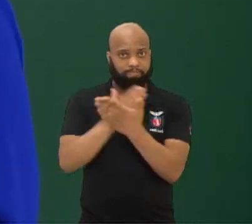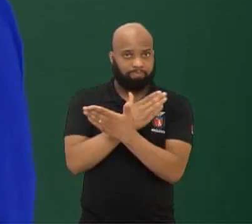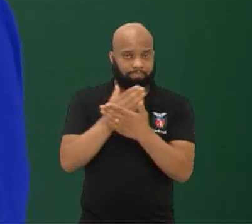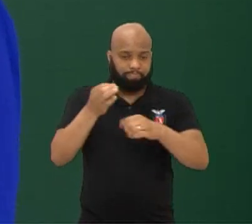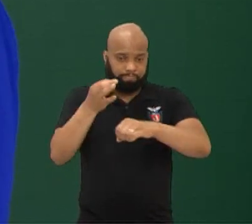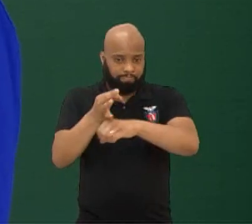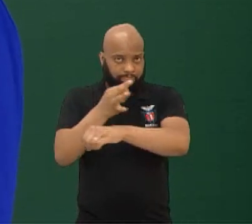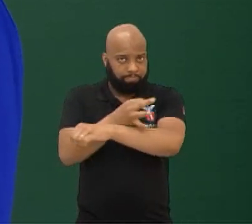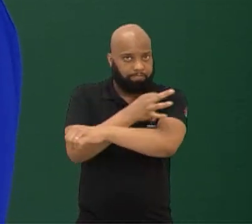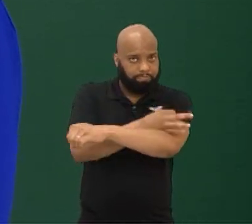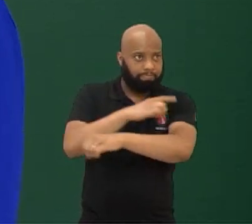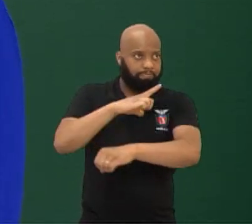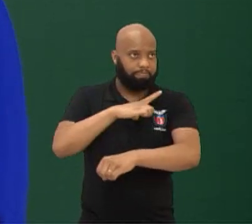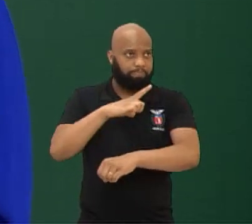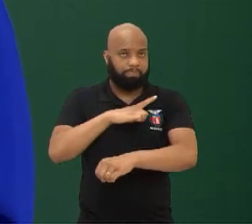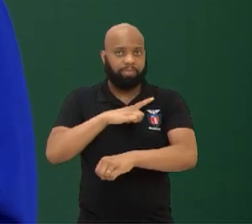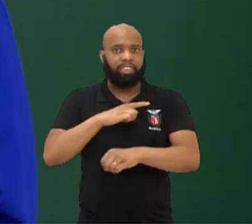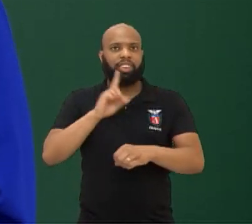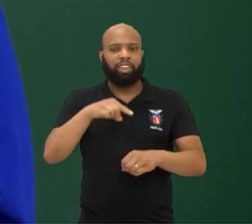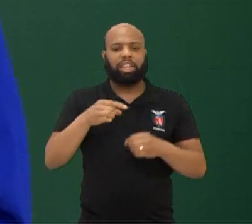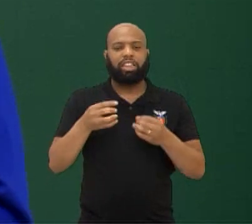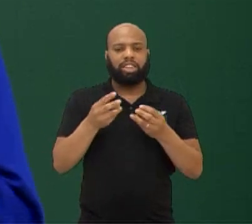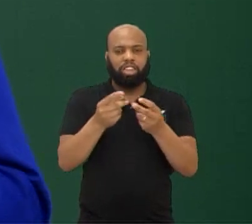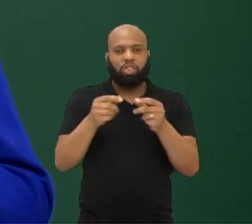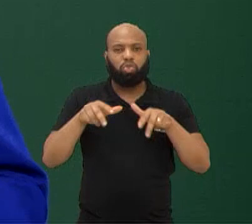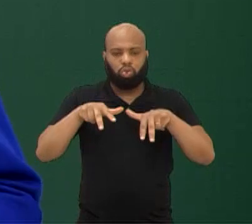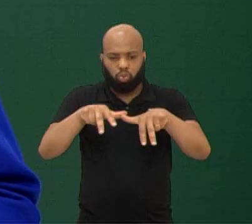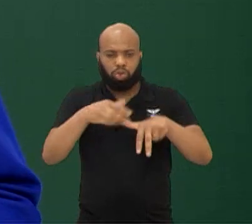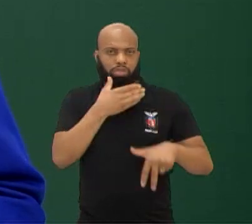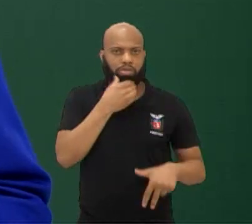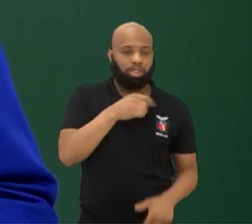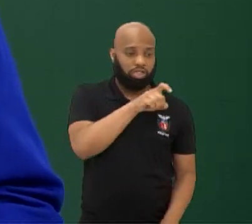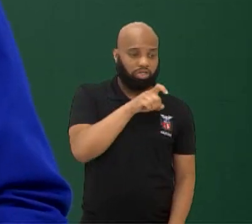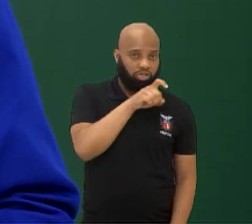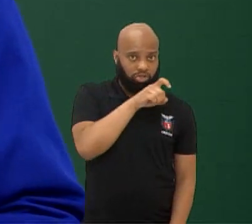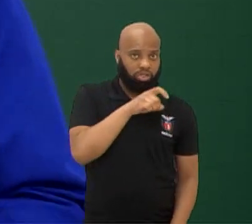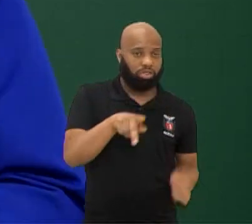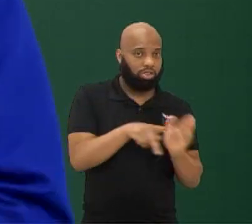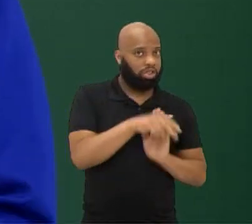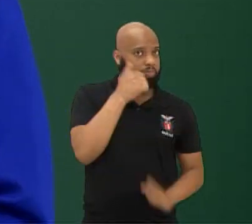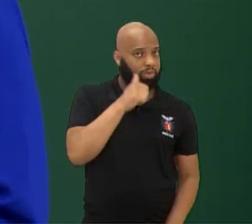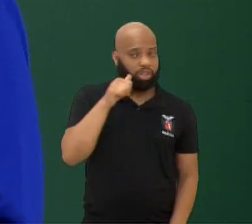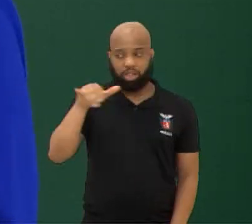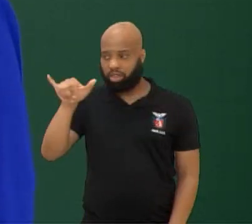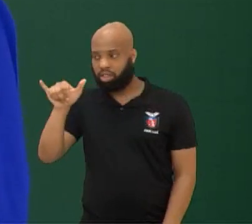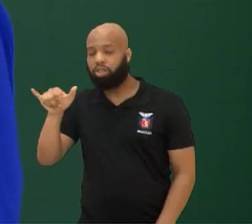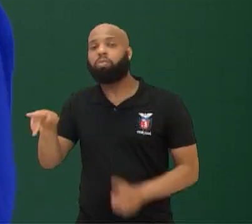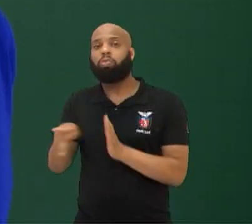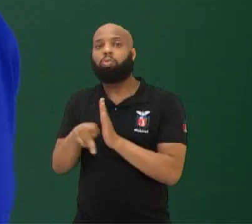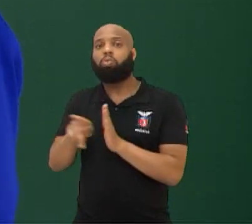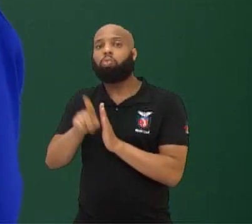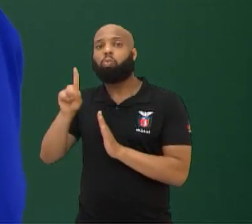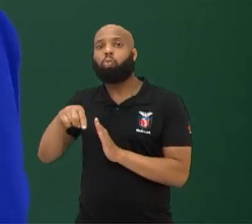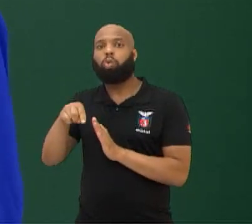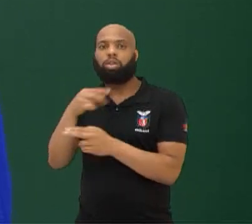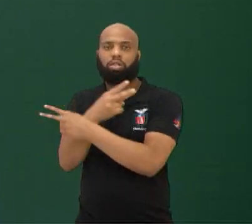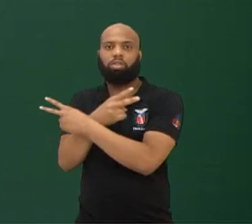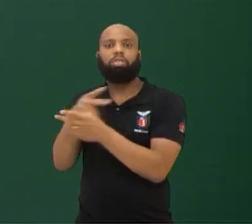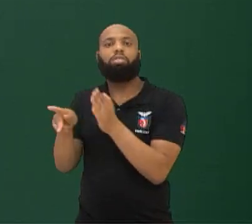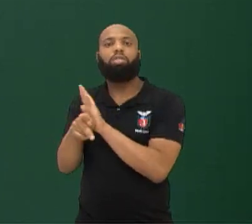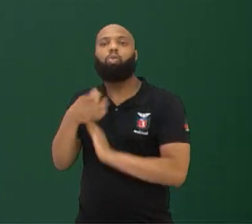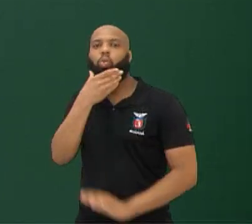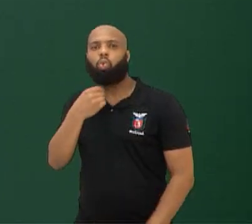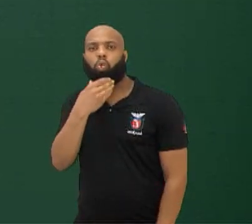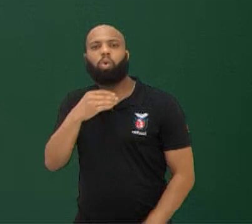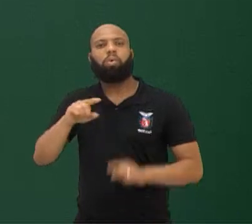vamos ter também as sexuais, as de origem sexuais. Então, X de origem feminina e o Y masculina. O daltonismo, ele